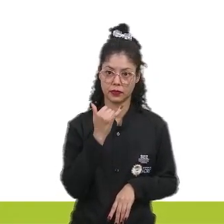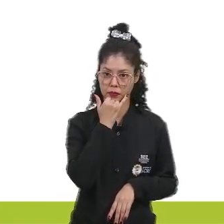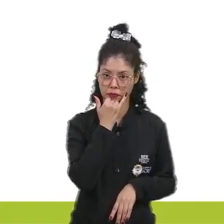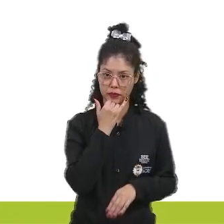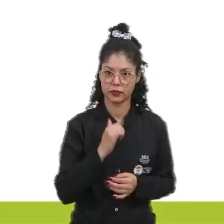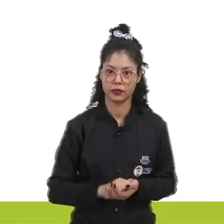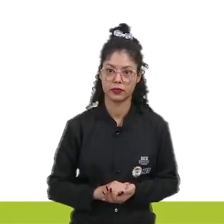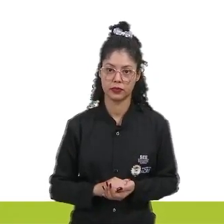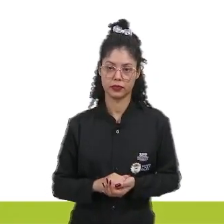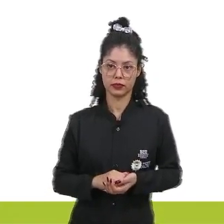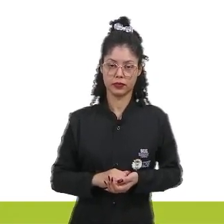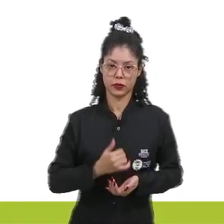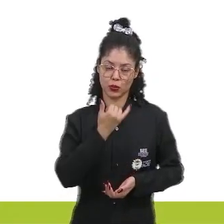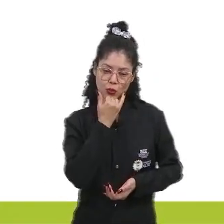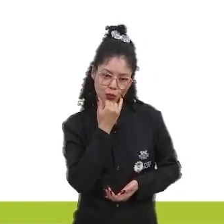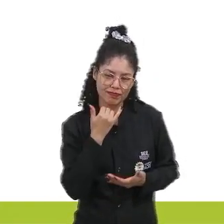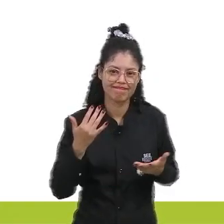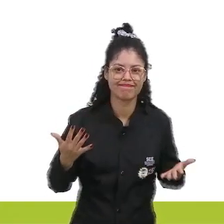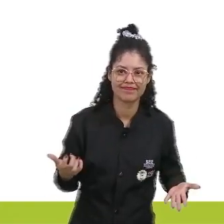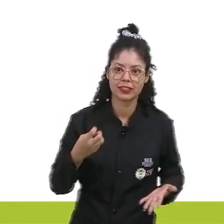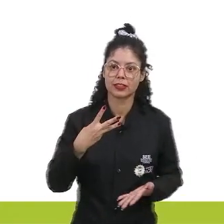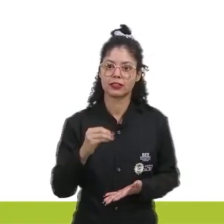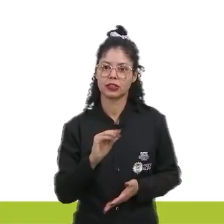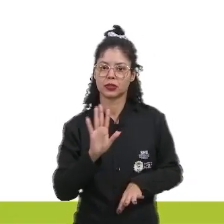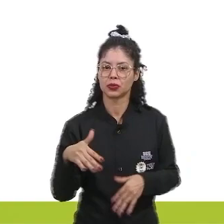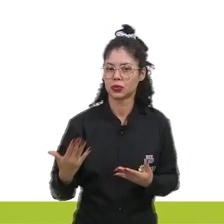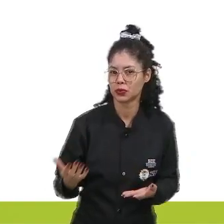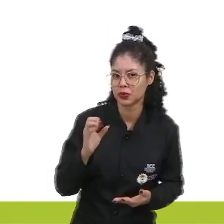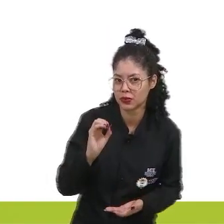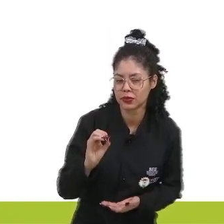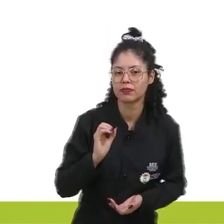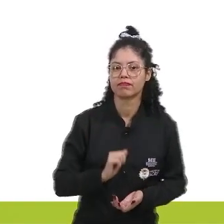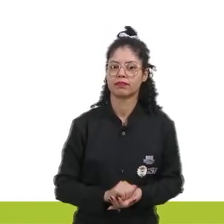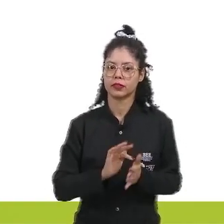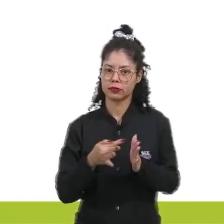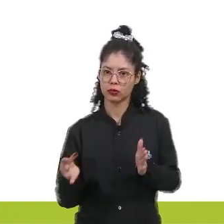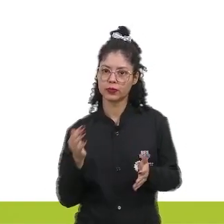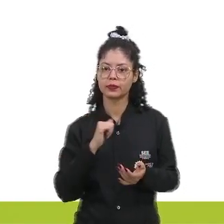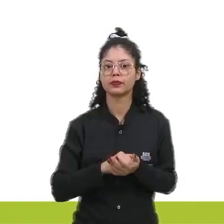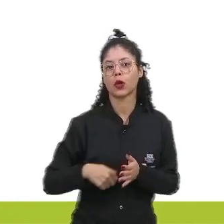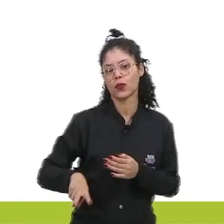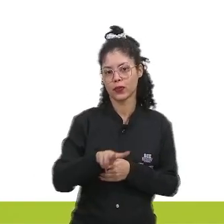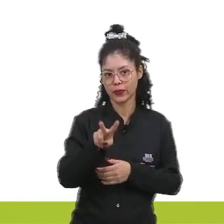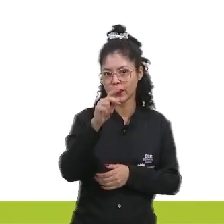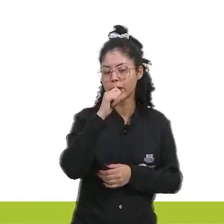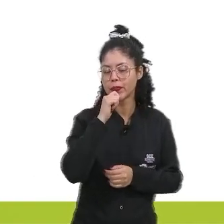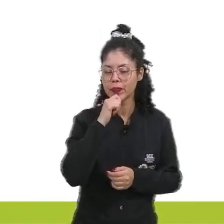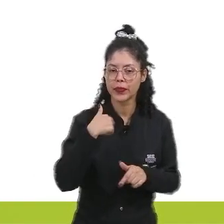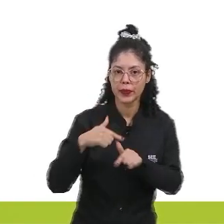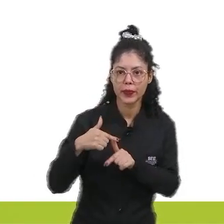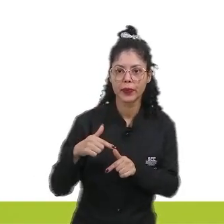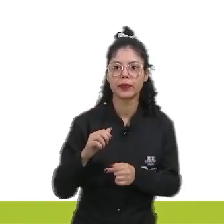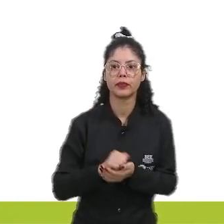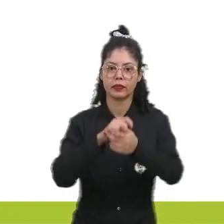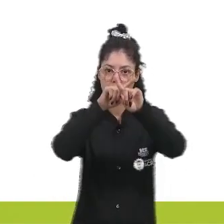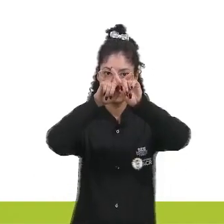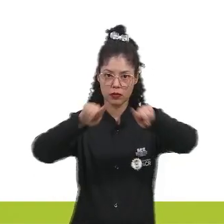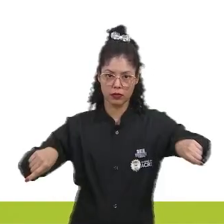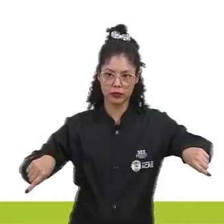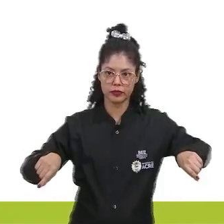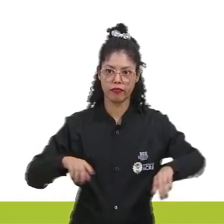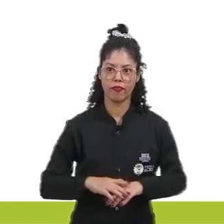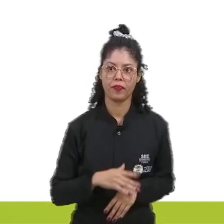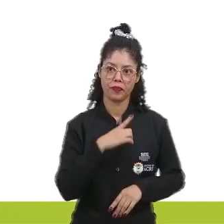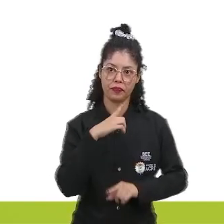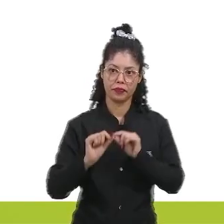está perguntando quando ela tiver os 30 anos, né? Qual seria o zero da função. Então vamos lá. Atribuindo os valores, trabalha meio pelos extremos